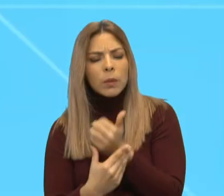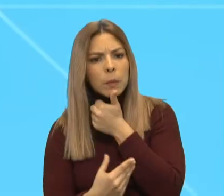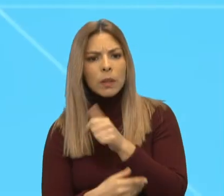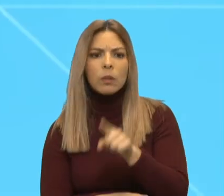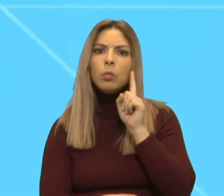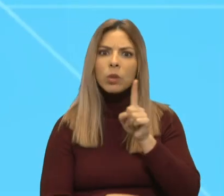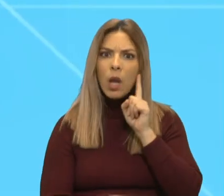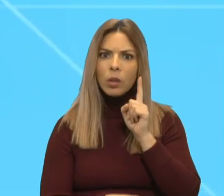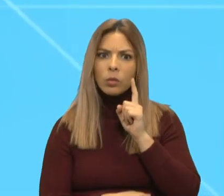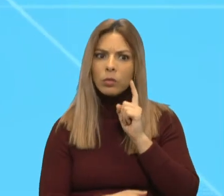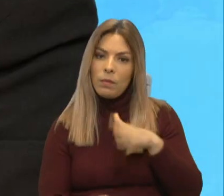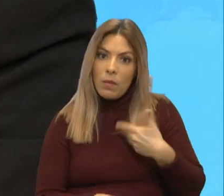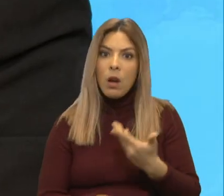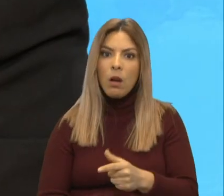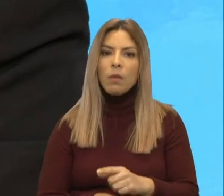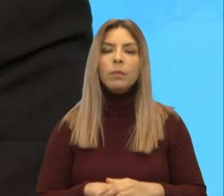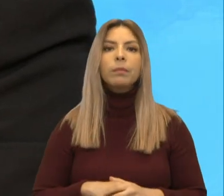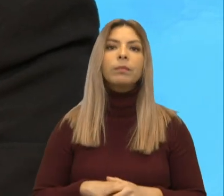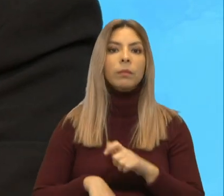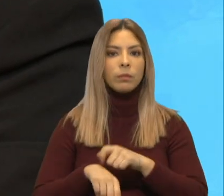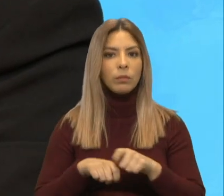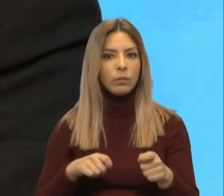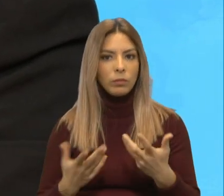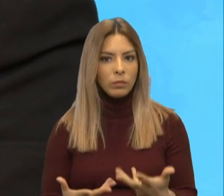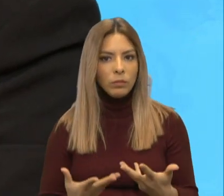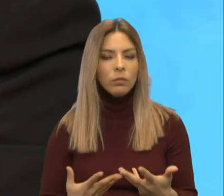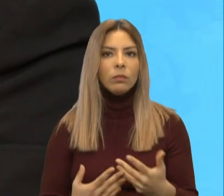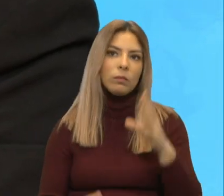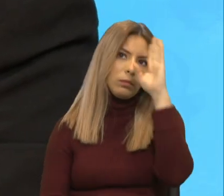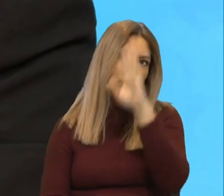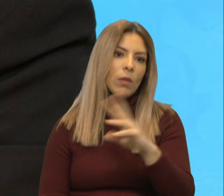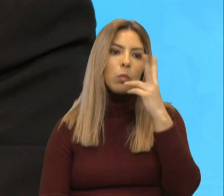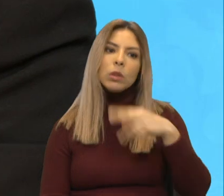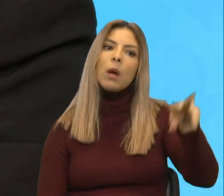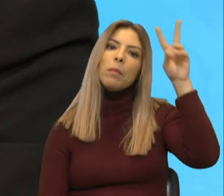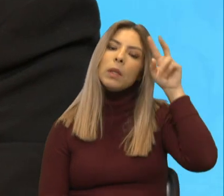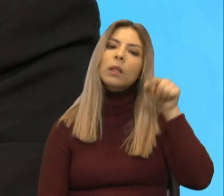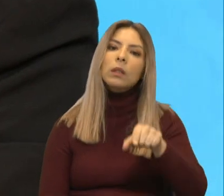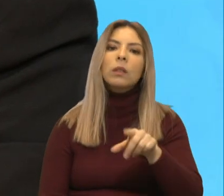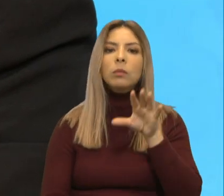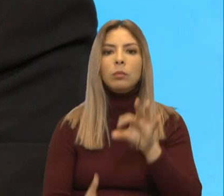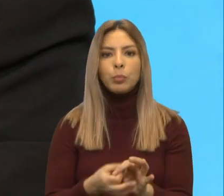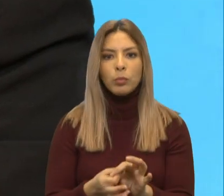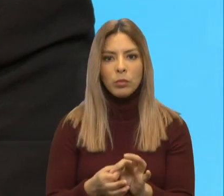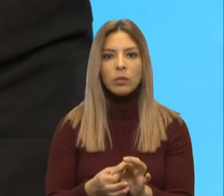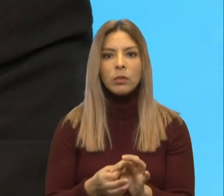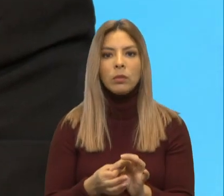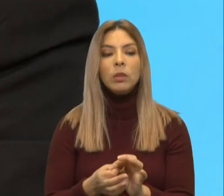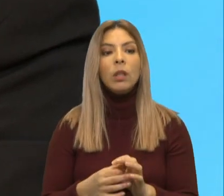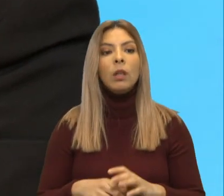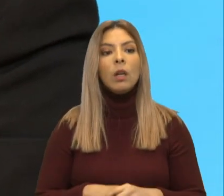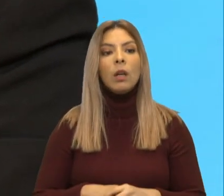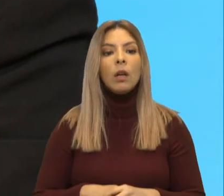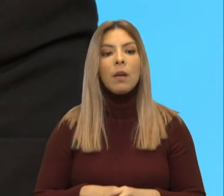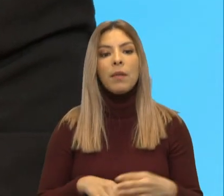o catolicismo no país? Neste momento, em Moçambique, temos 2 processos de beatificação e canonização em curso, né? Como